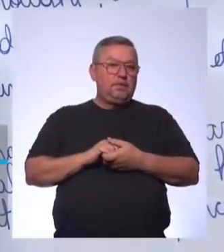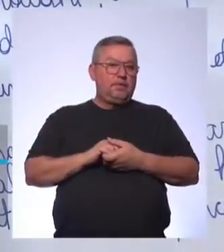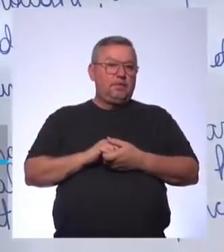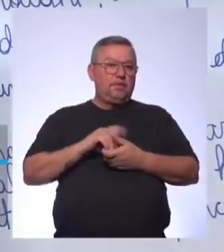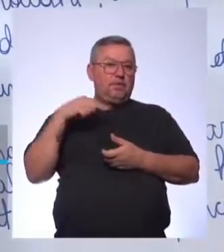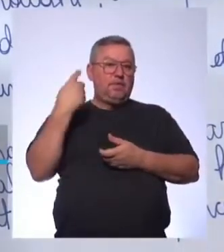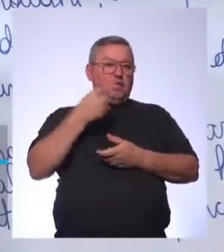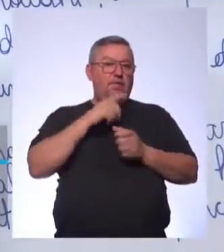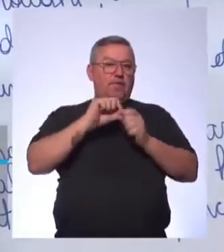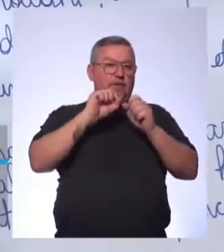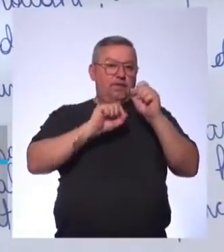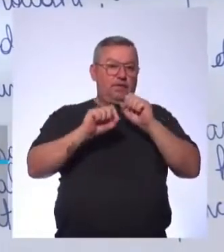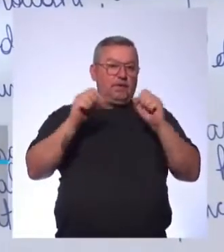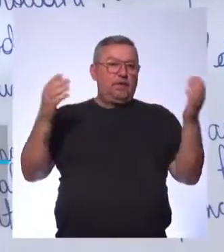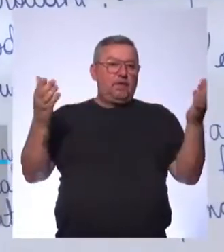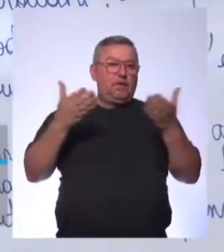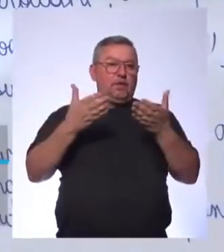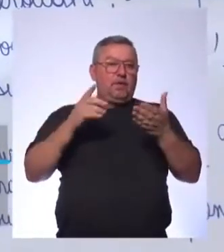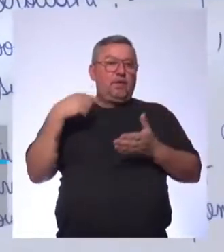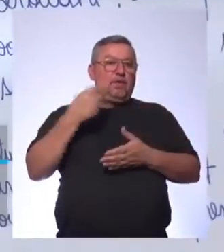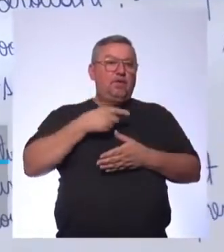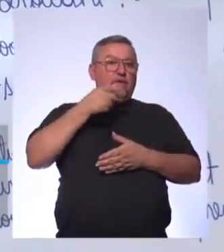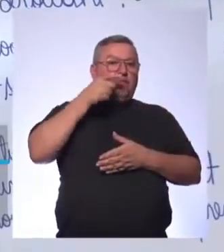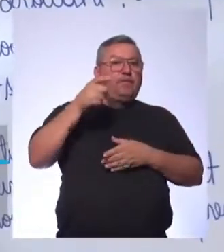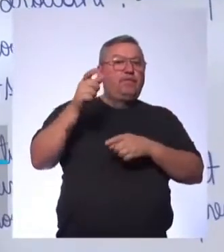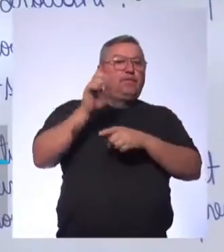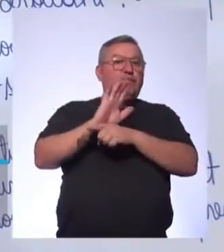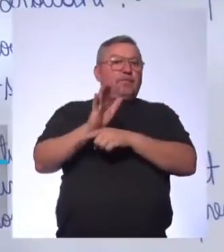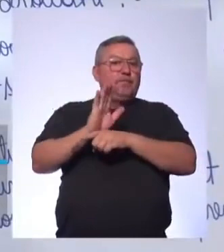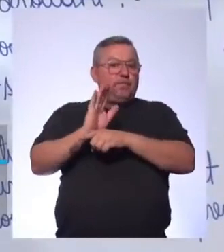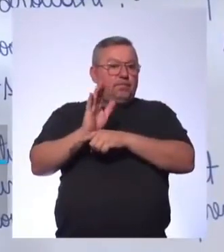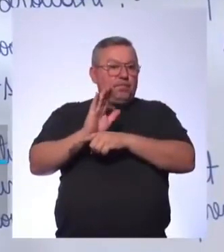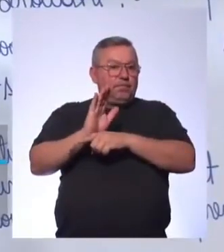fazer agora? Nós vamos assistir a um vídeo.